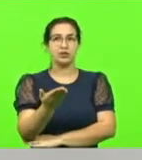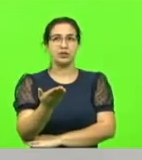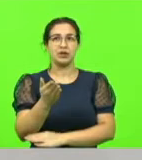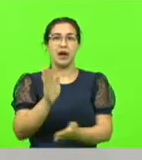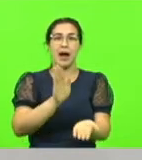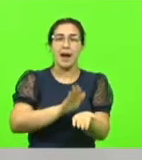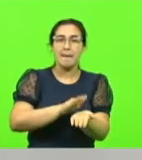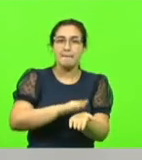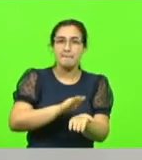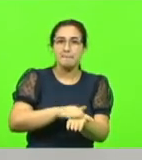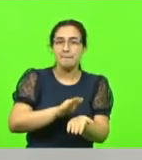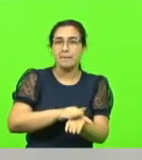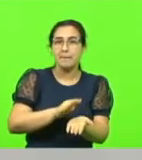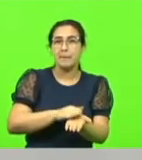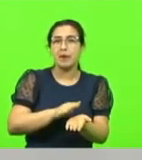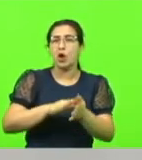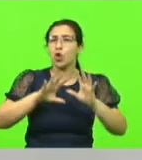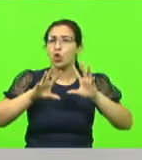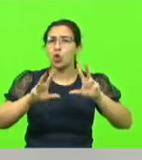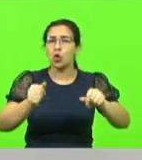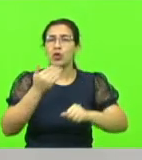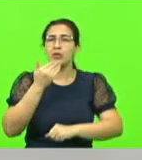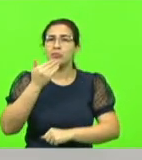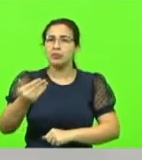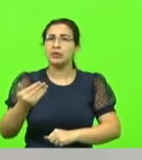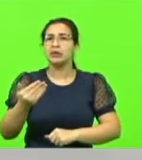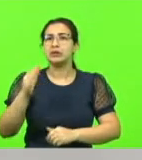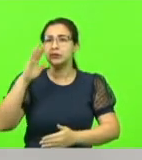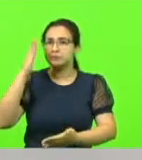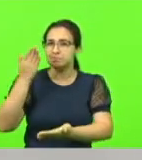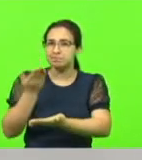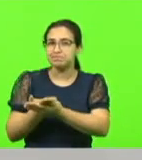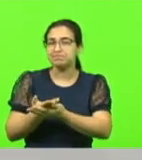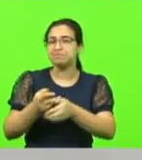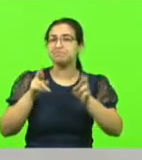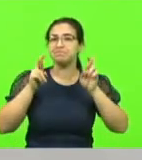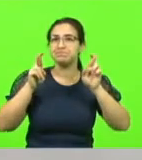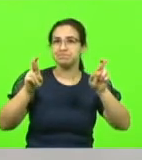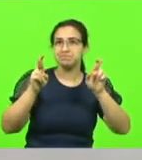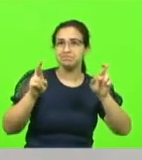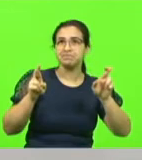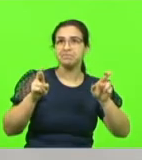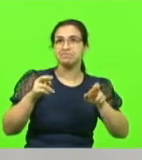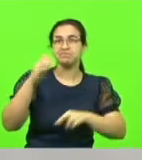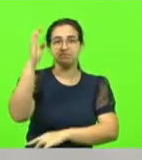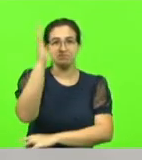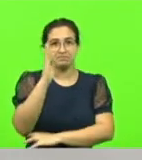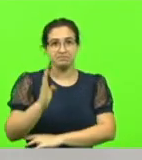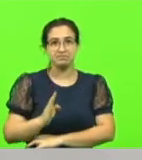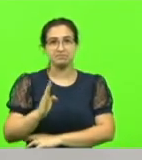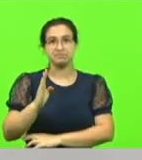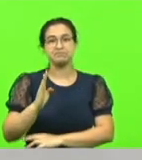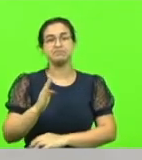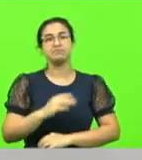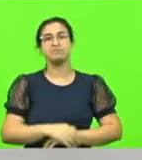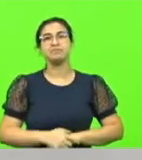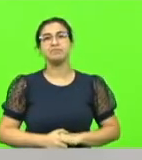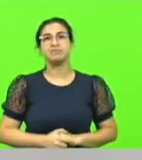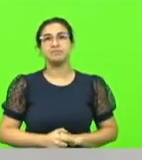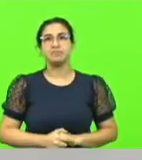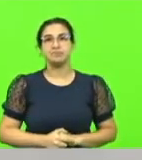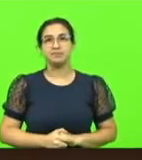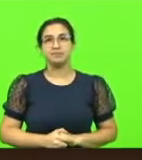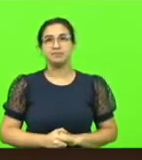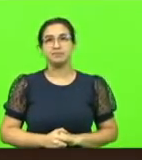todas essas solicitações de fé e esperança para a nossa pátria mãe gentil. Obrigado, senhor presidente.